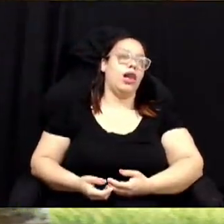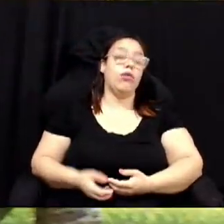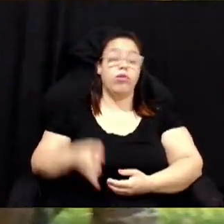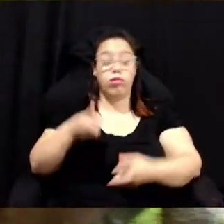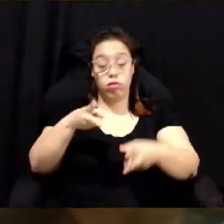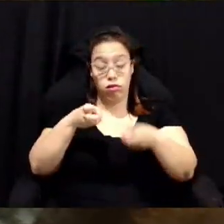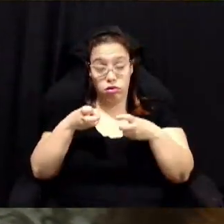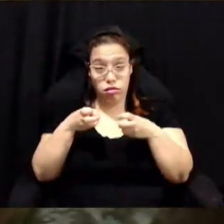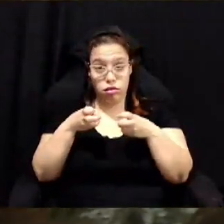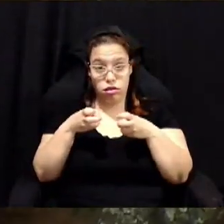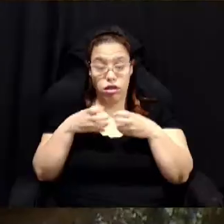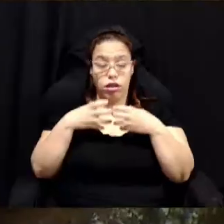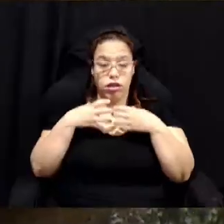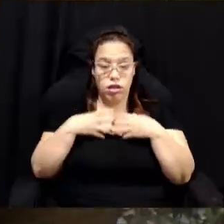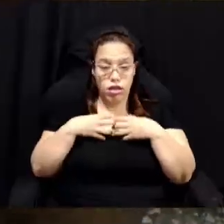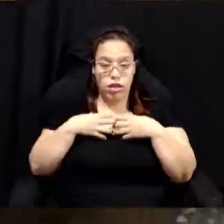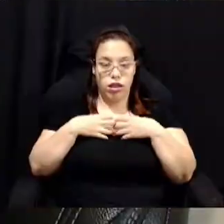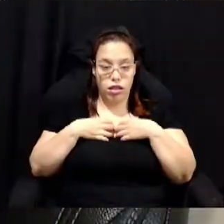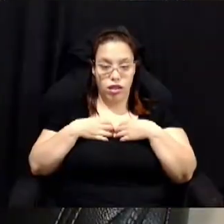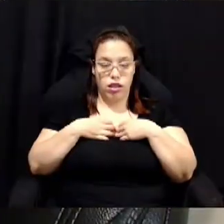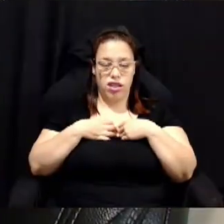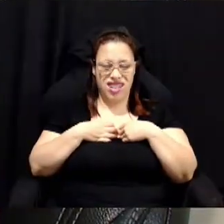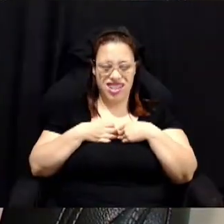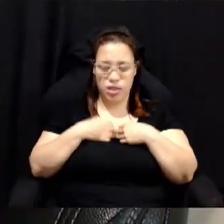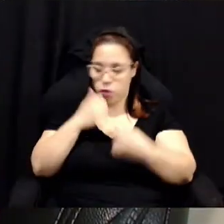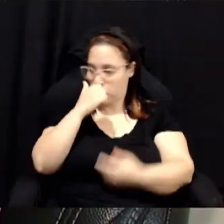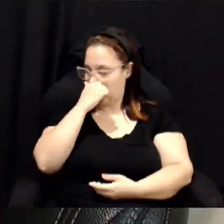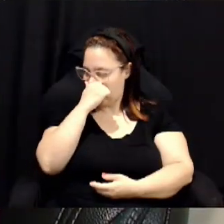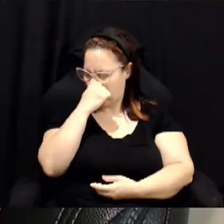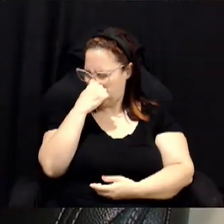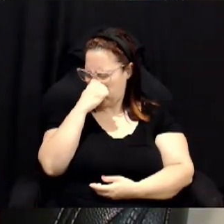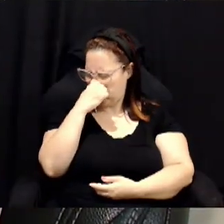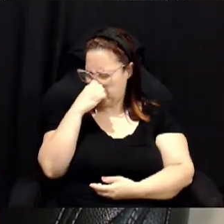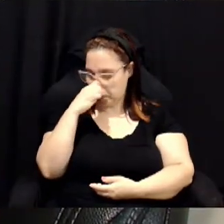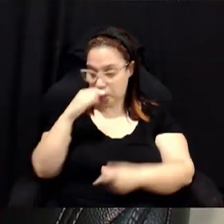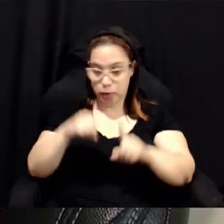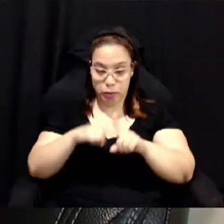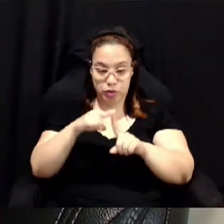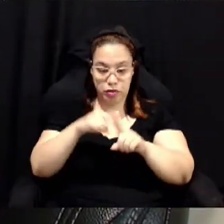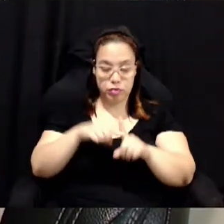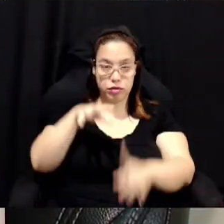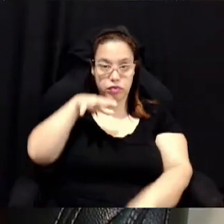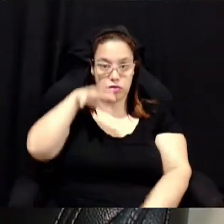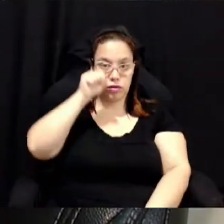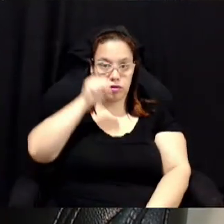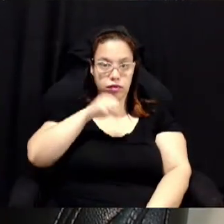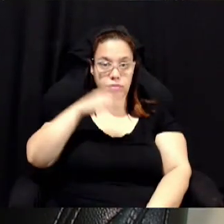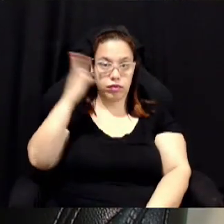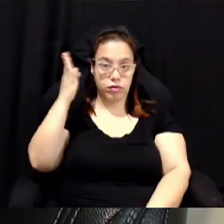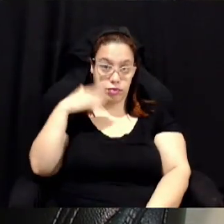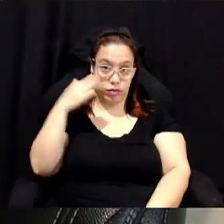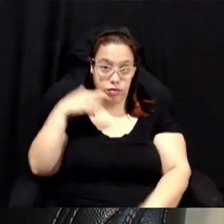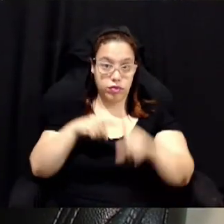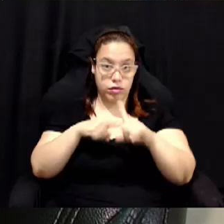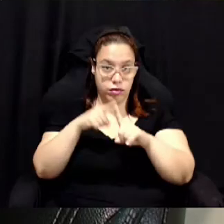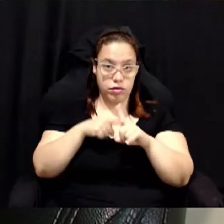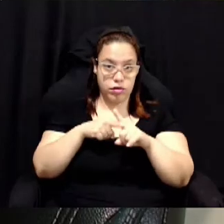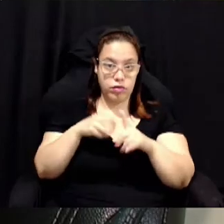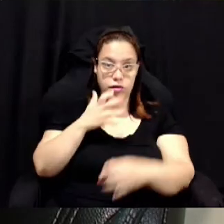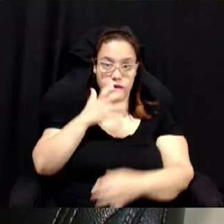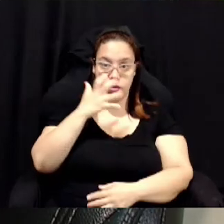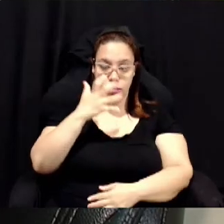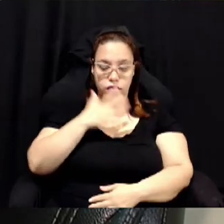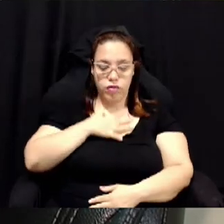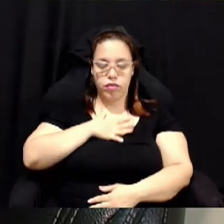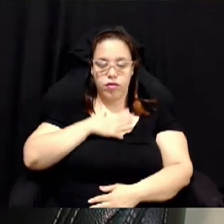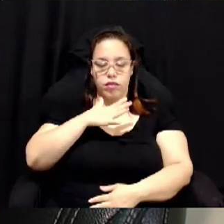muito ofegante, porque assim, eles trocam o calor pela respiração. Então, até no calor, mesmo sem exercício, eles ficam mais ofegantes, né? A respiração